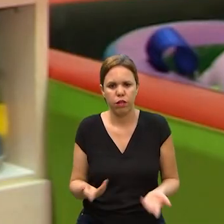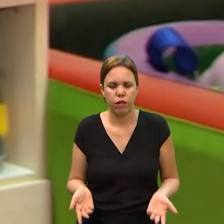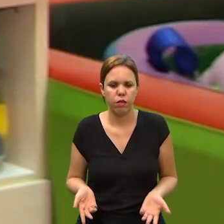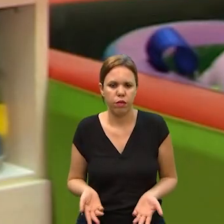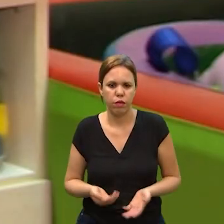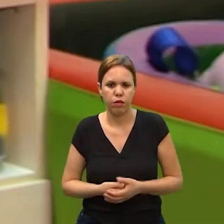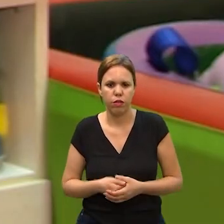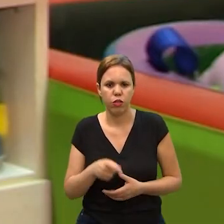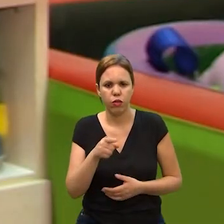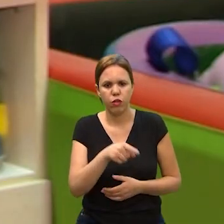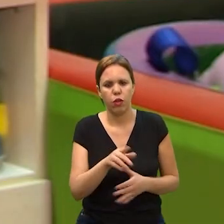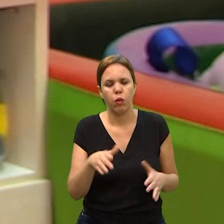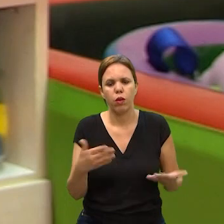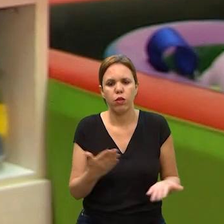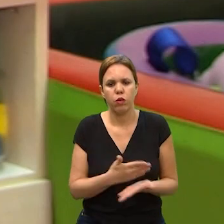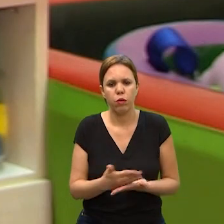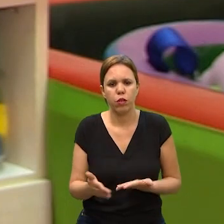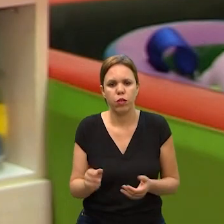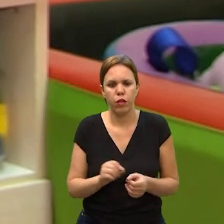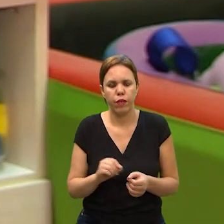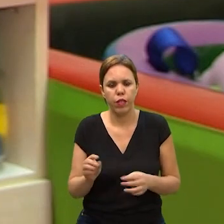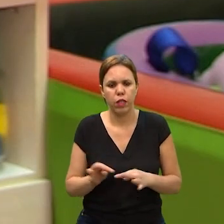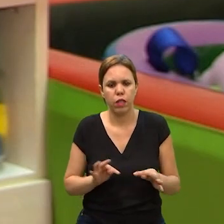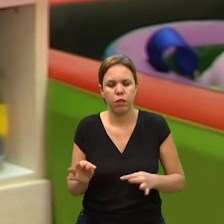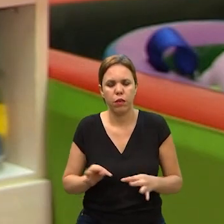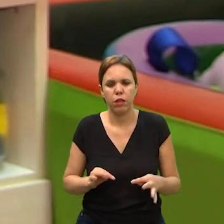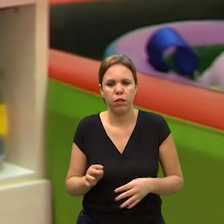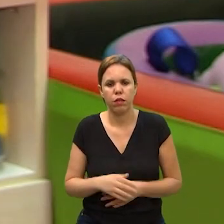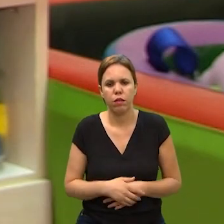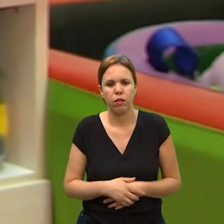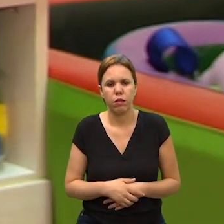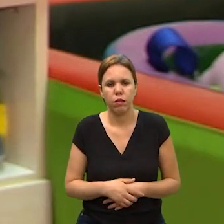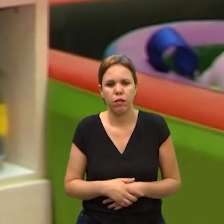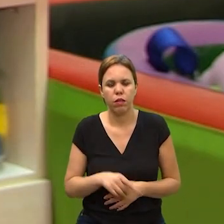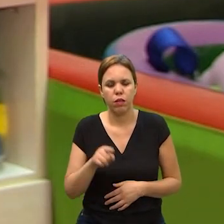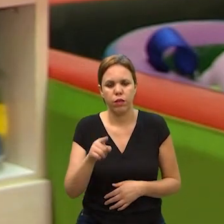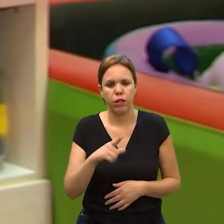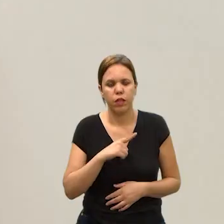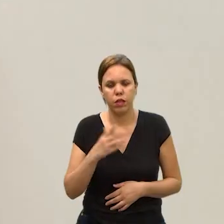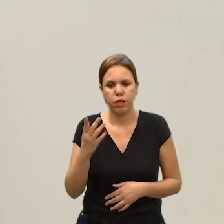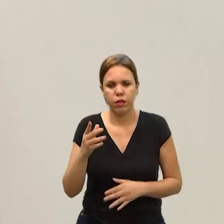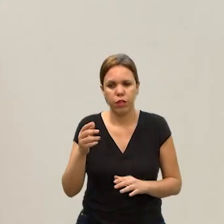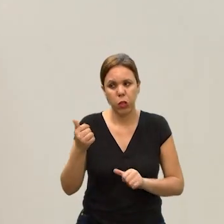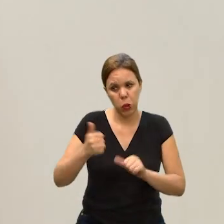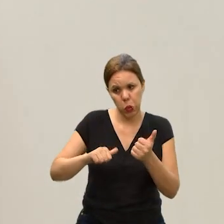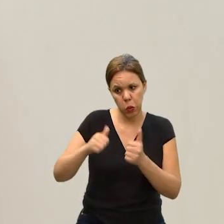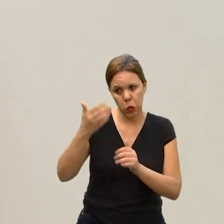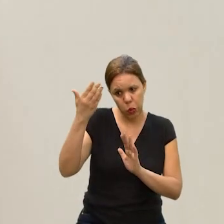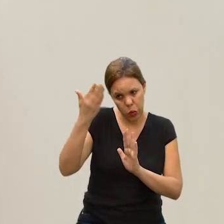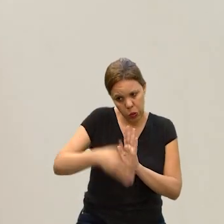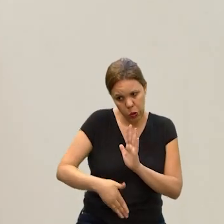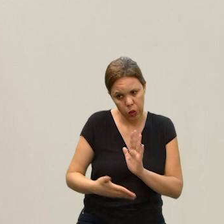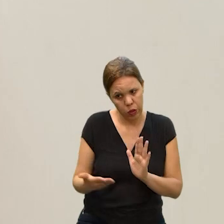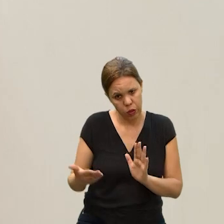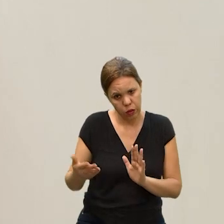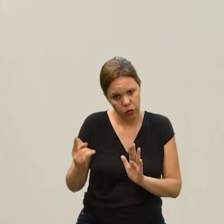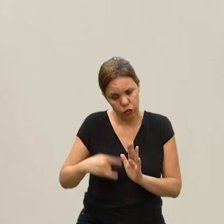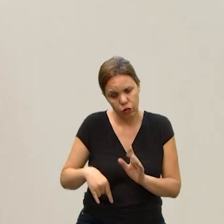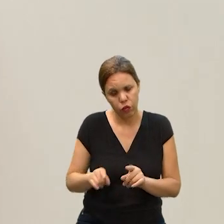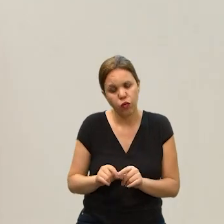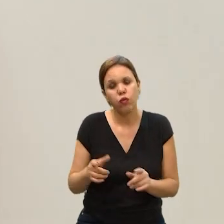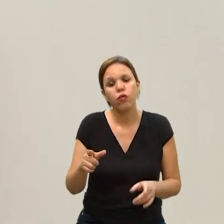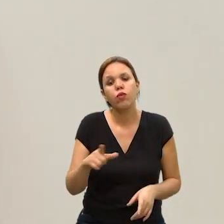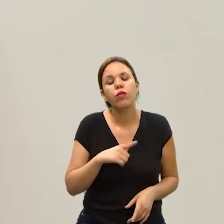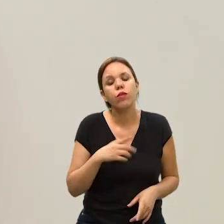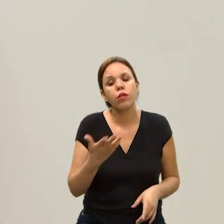tratamento, que você teve o diagnóstico, você, deve ter mudado muita coisa na sua vida, como você falou, não mudou